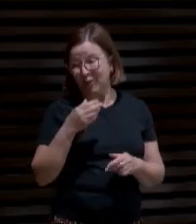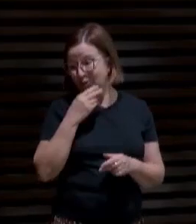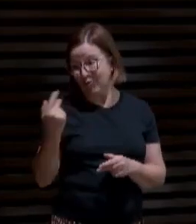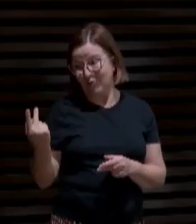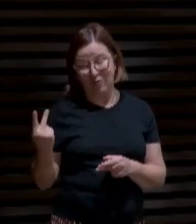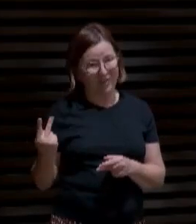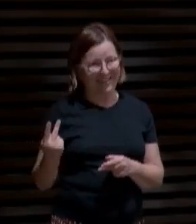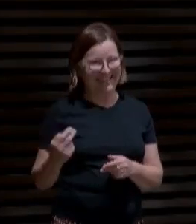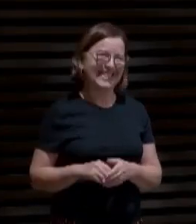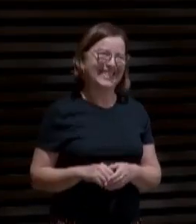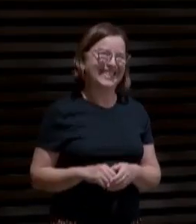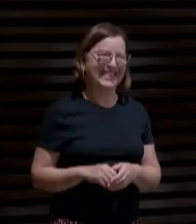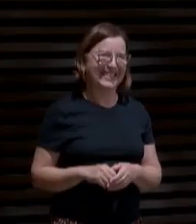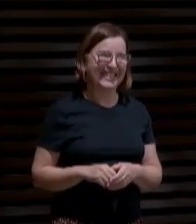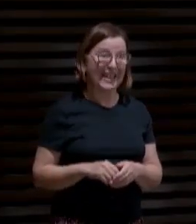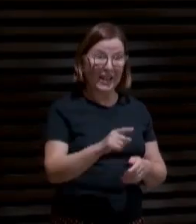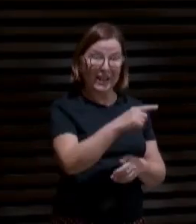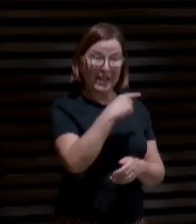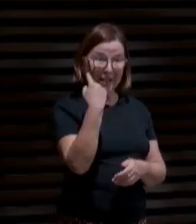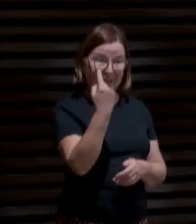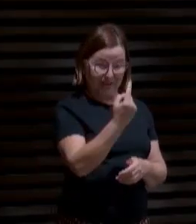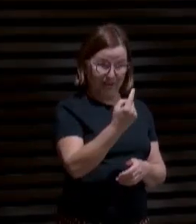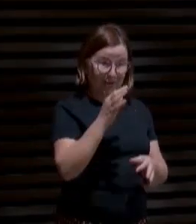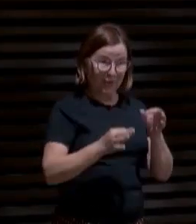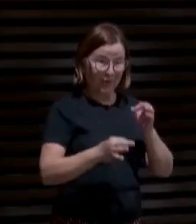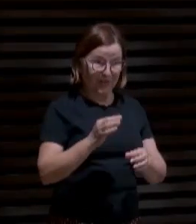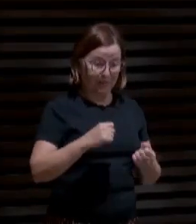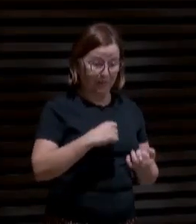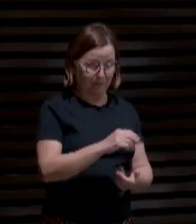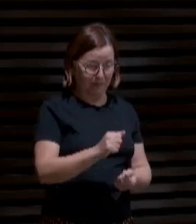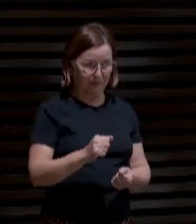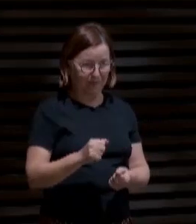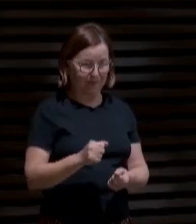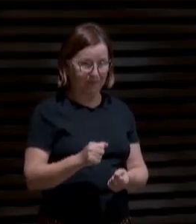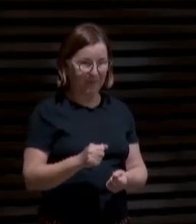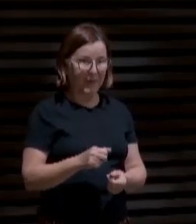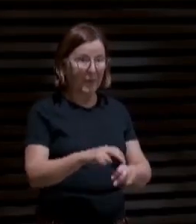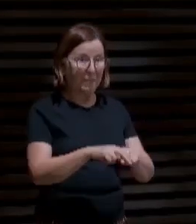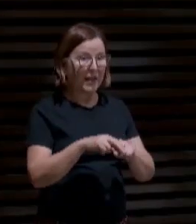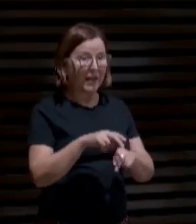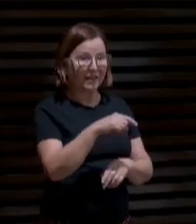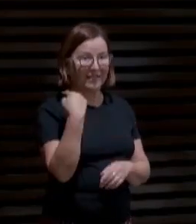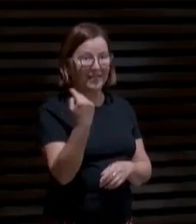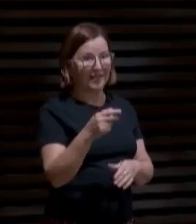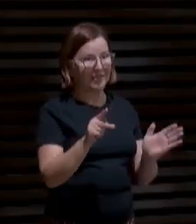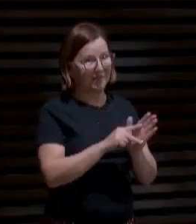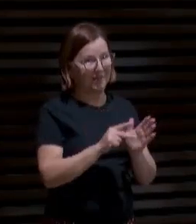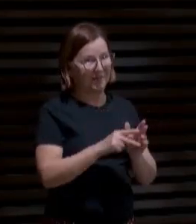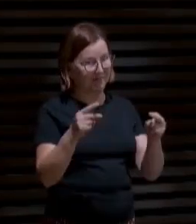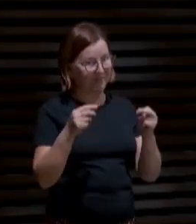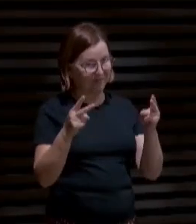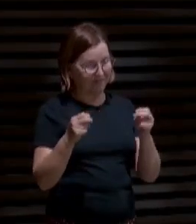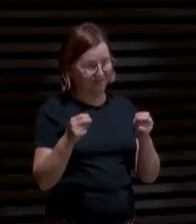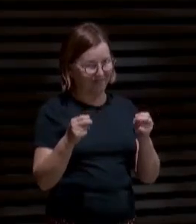Nós vemos e julgamos o mundo a partir da nossa própria ótica. A partir do que nós